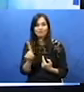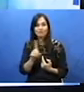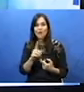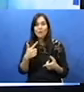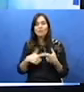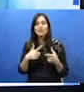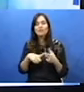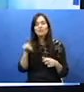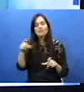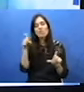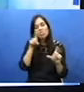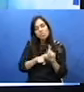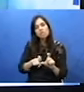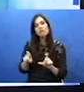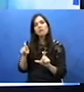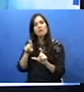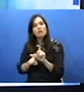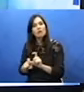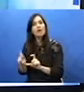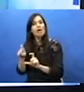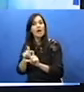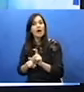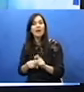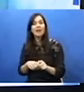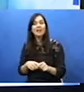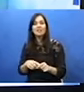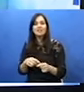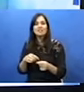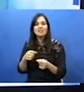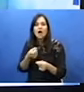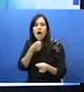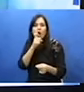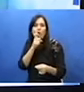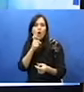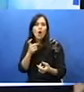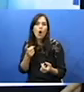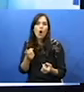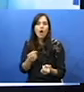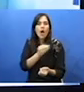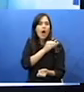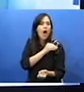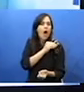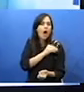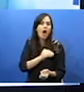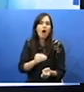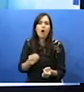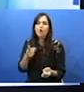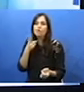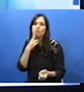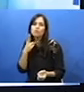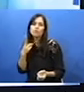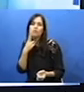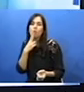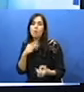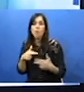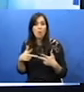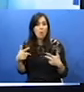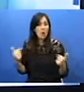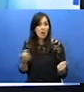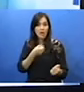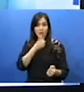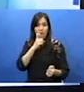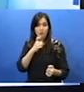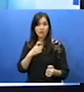ficar dependendo do álcool, das drogas, né? O álcool, o tabaco, seja a droga que for, para